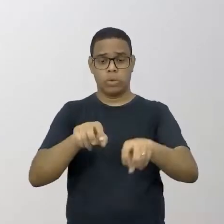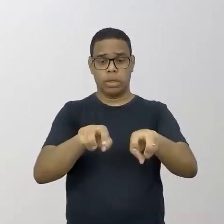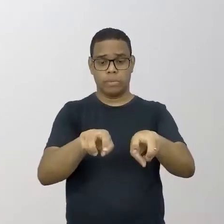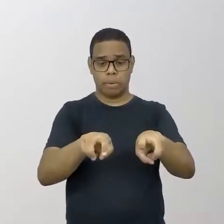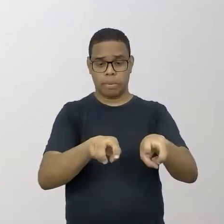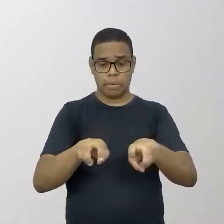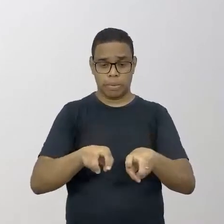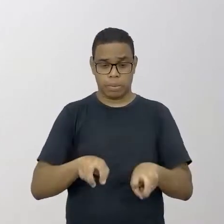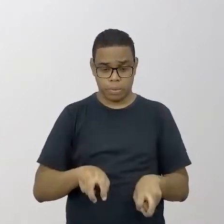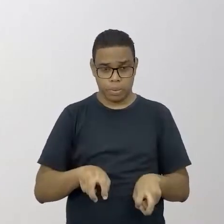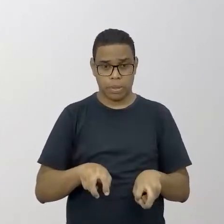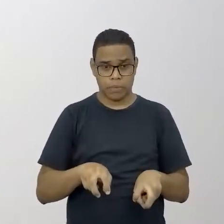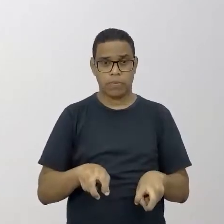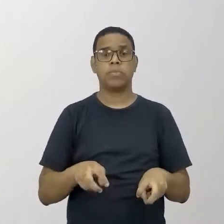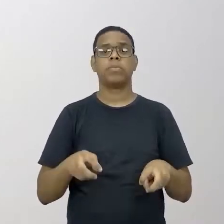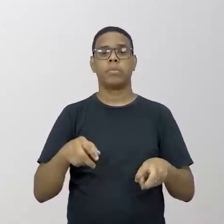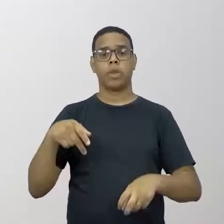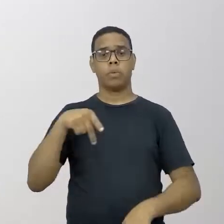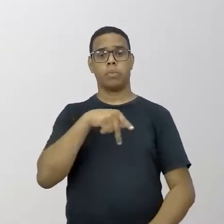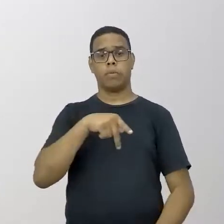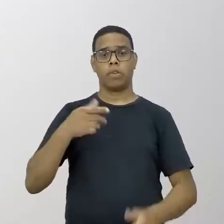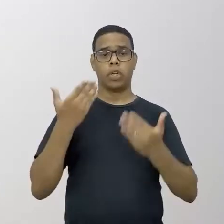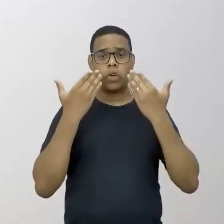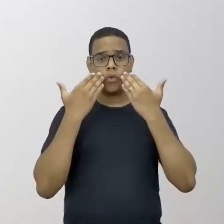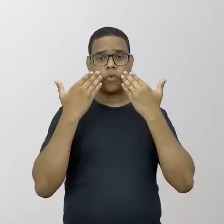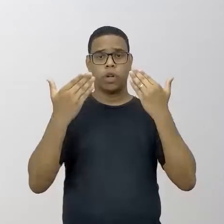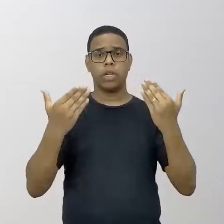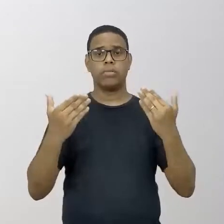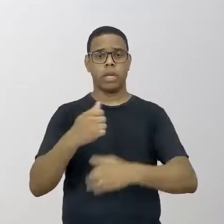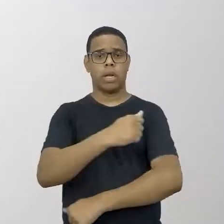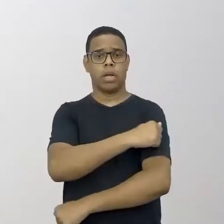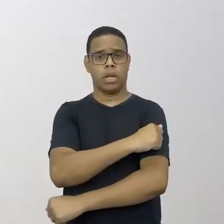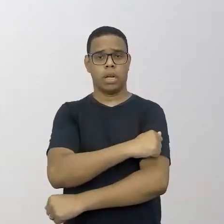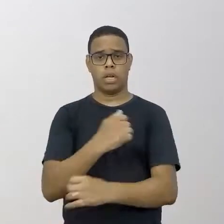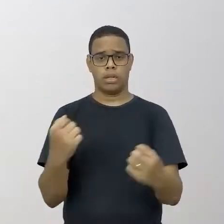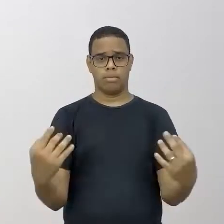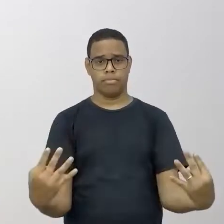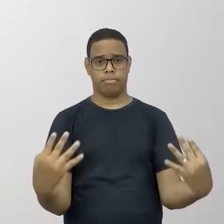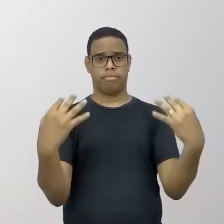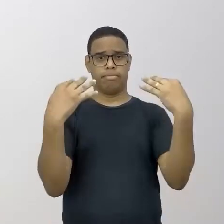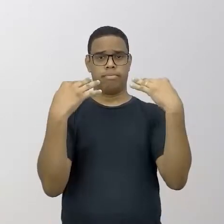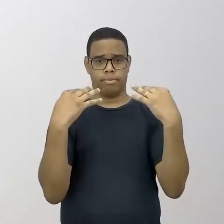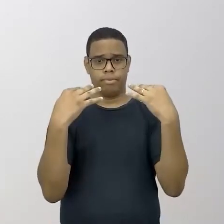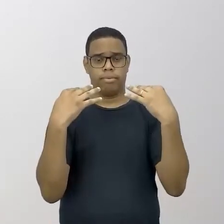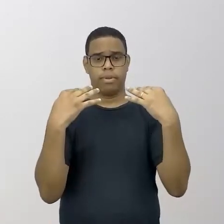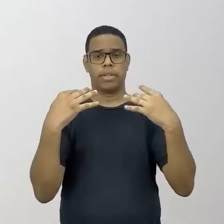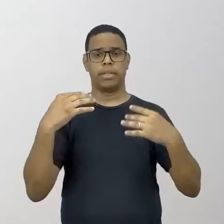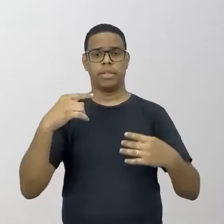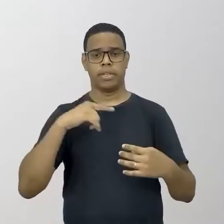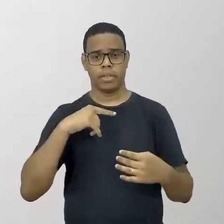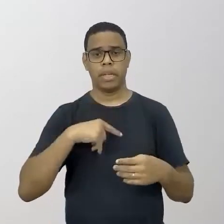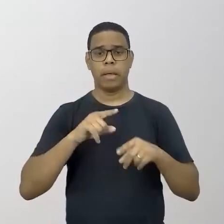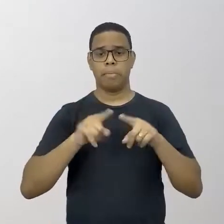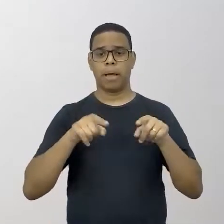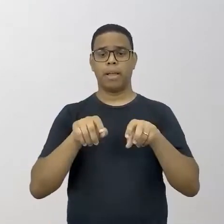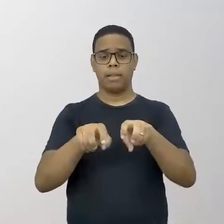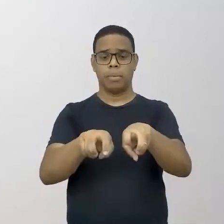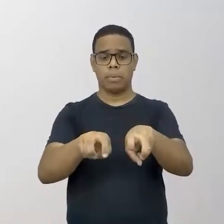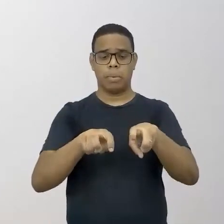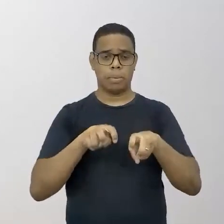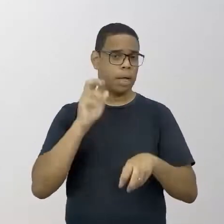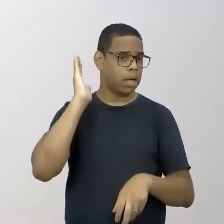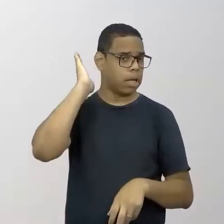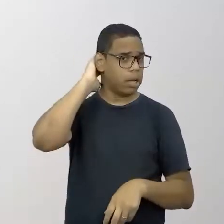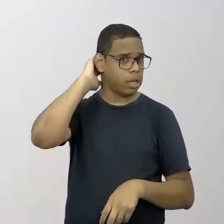e o professor ele está de frente para os estudantes, e os estudantes eles não ficam de frente entre si. Então a gente já falou